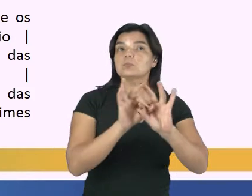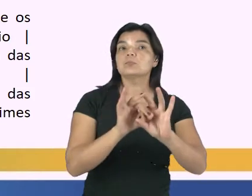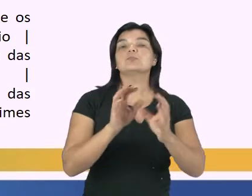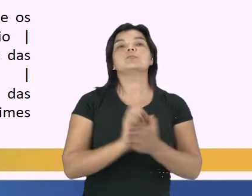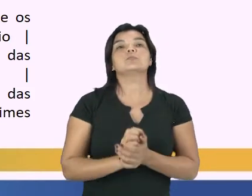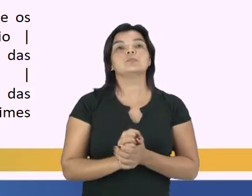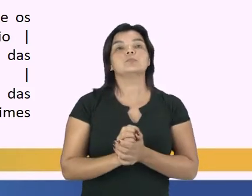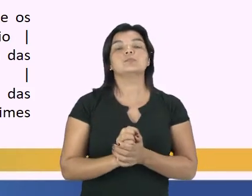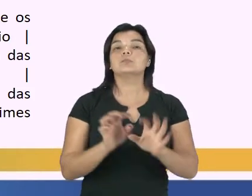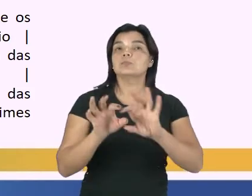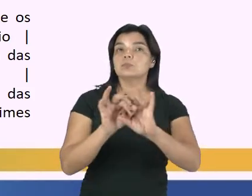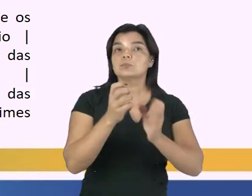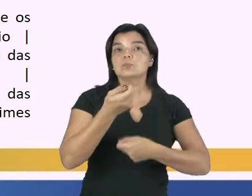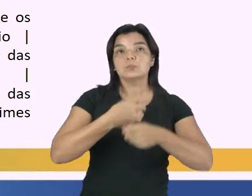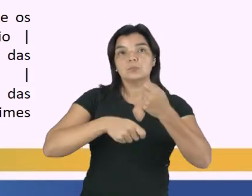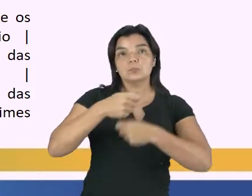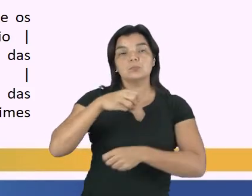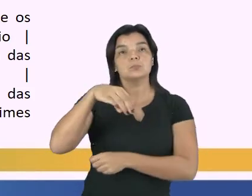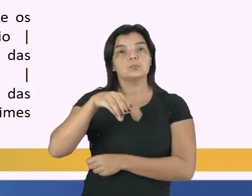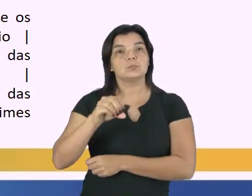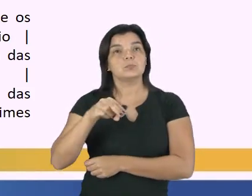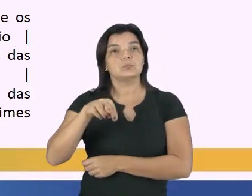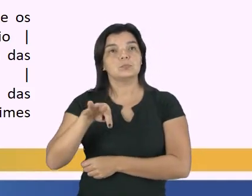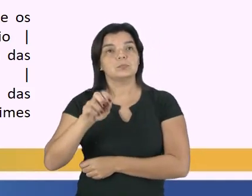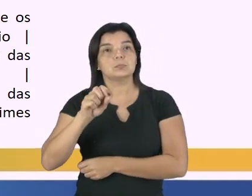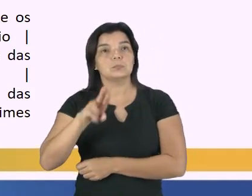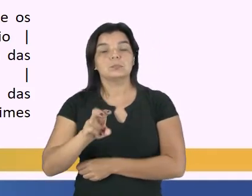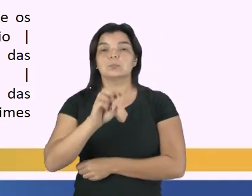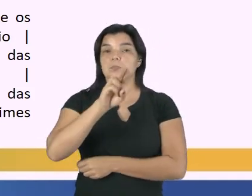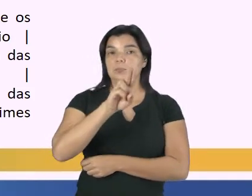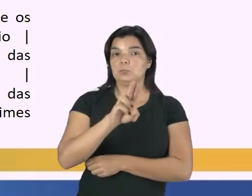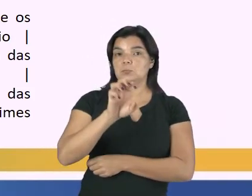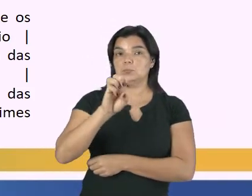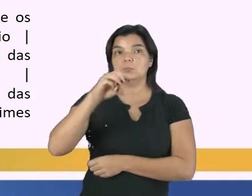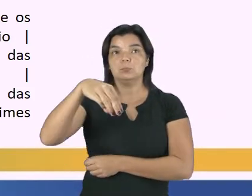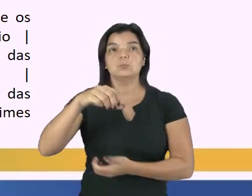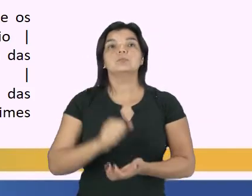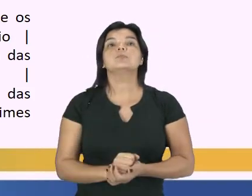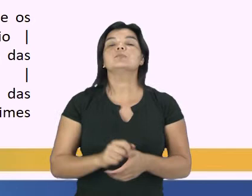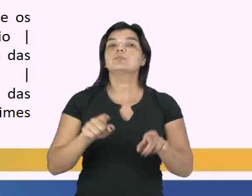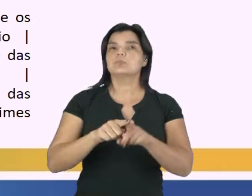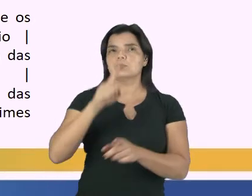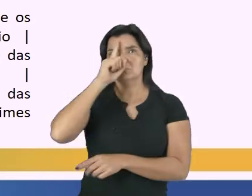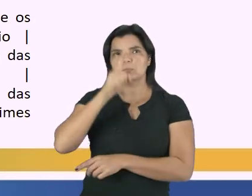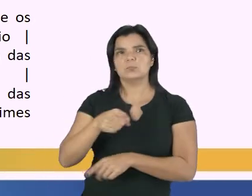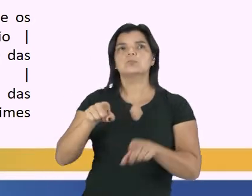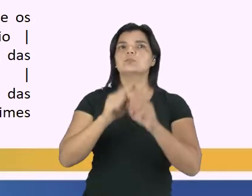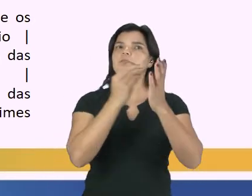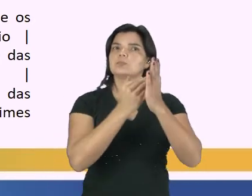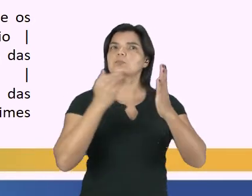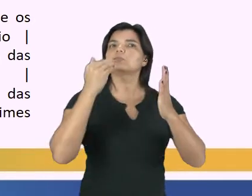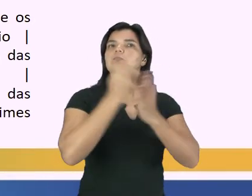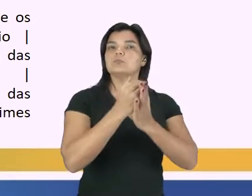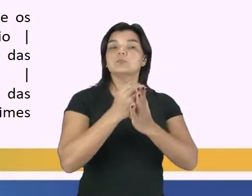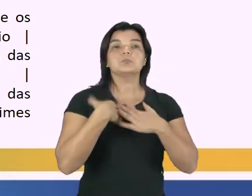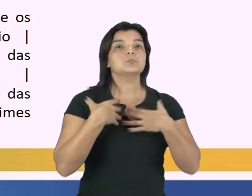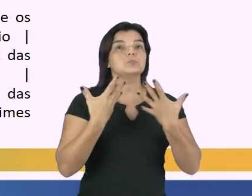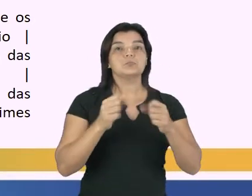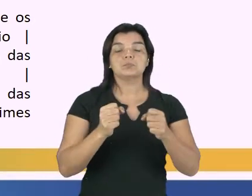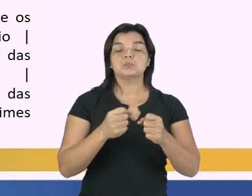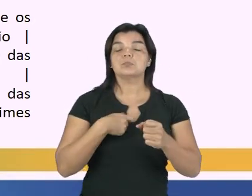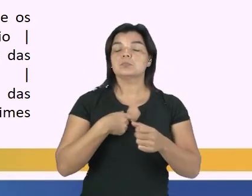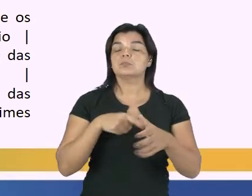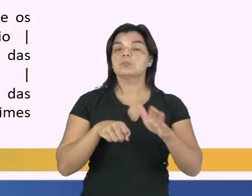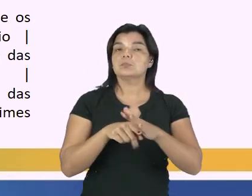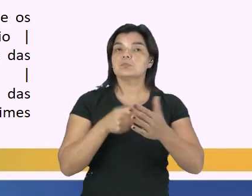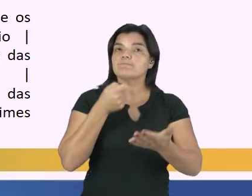unificadas. União Econômica Monetária, UEM. Uma autoridade supranacional que não leva em consideração